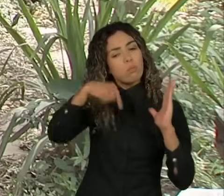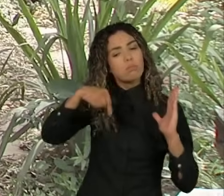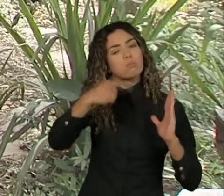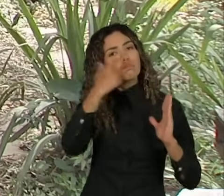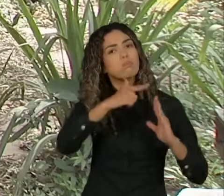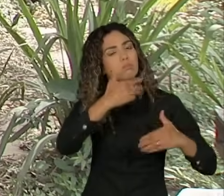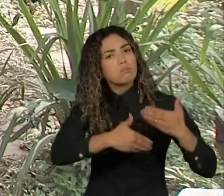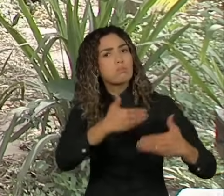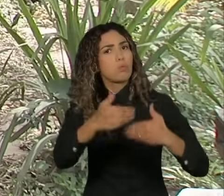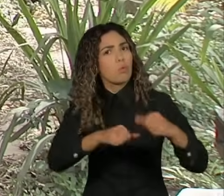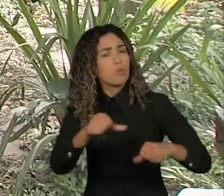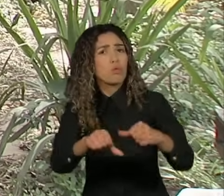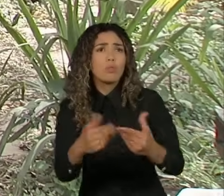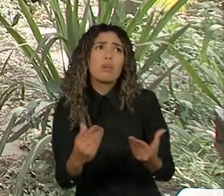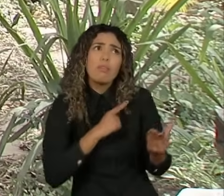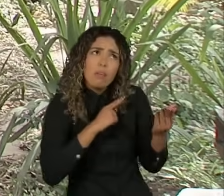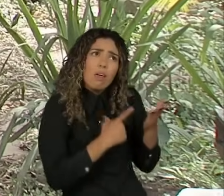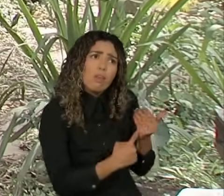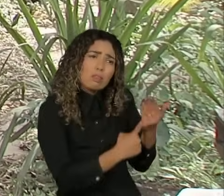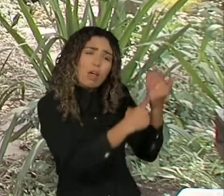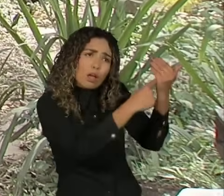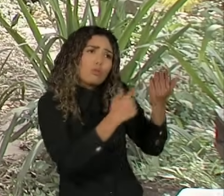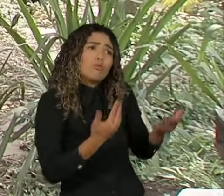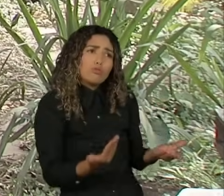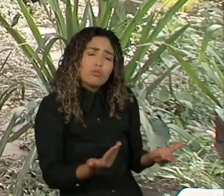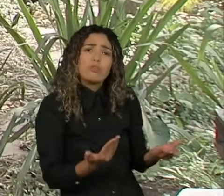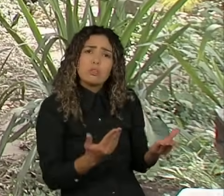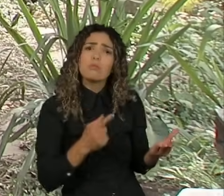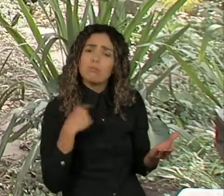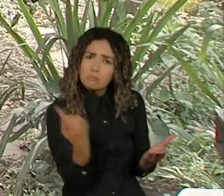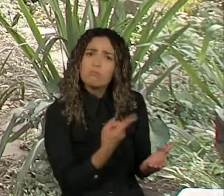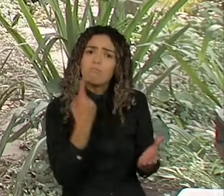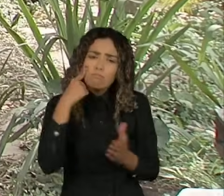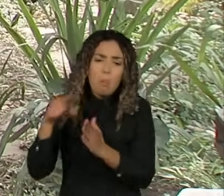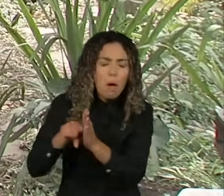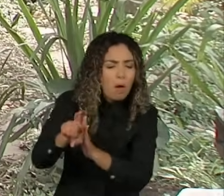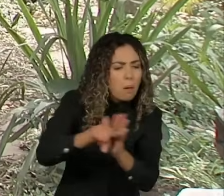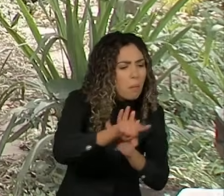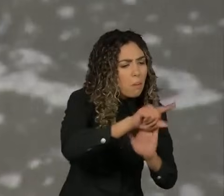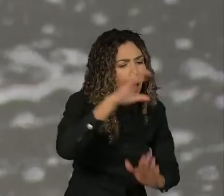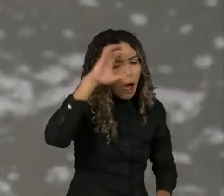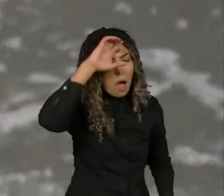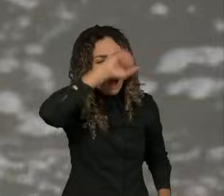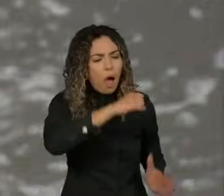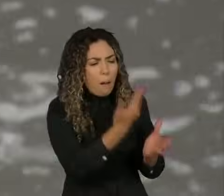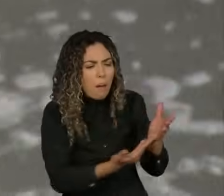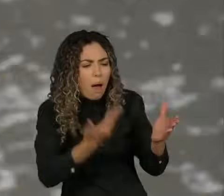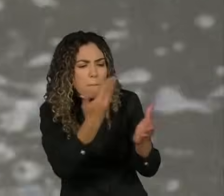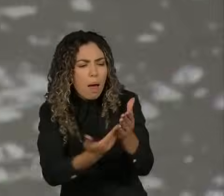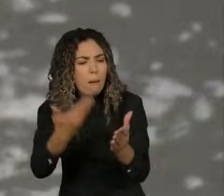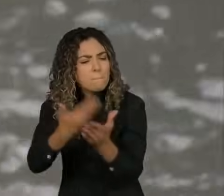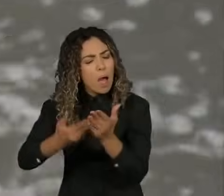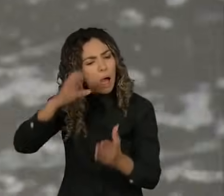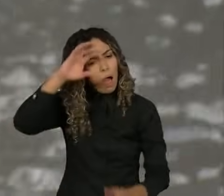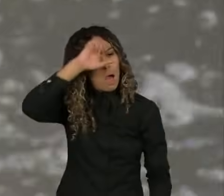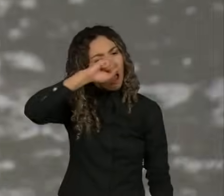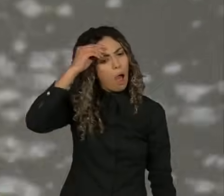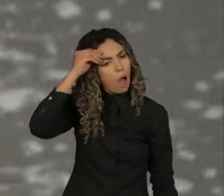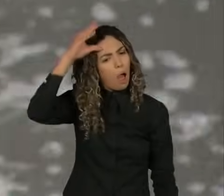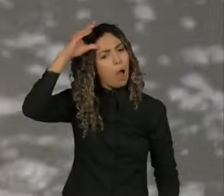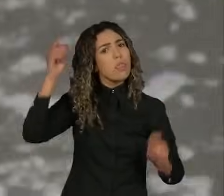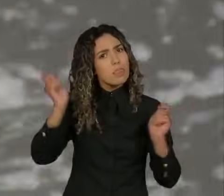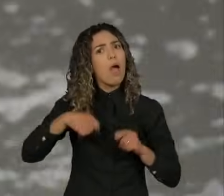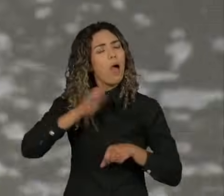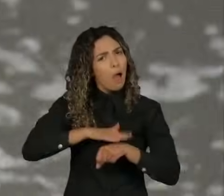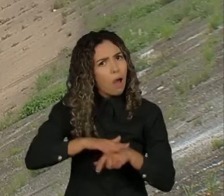temos tecnologia, nós temos o conhecimento necessário para regenerar os rios. A gente precisa só